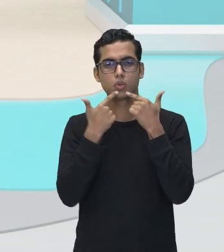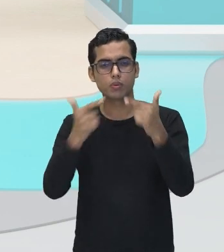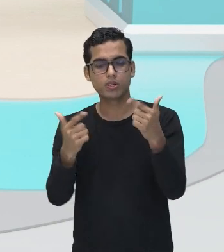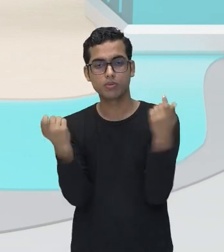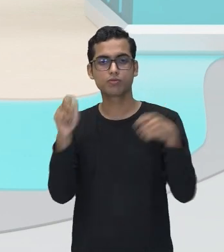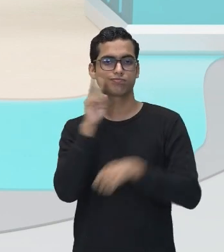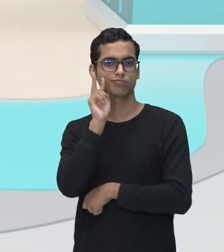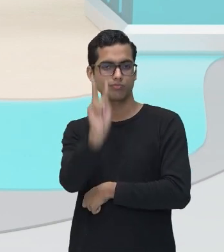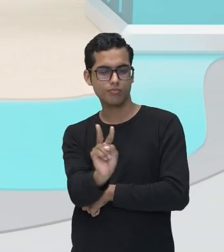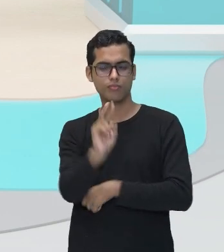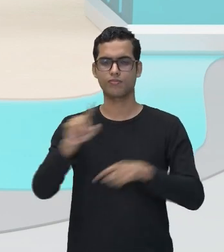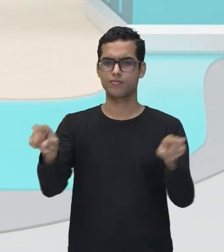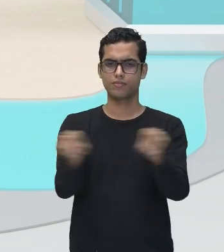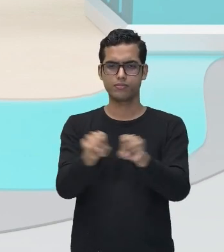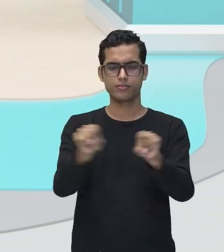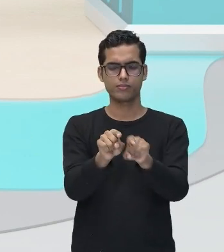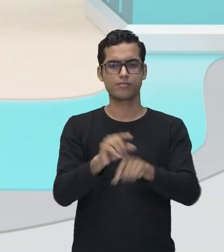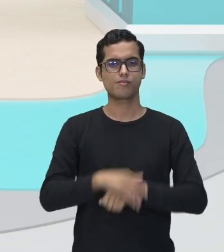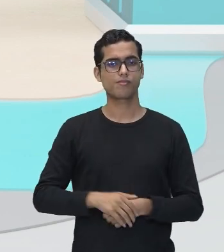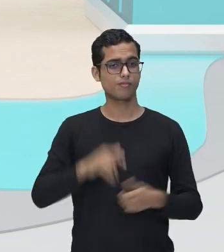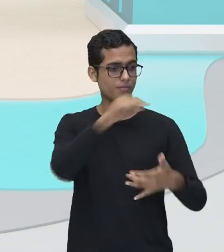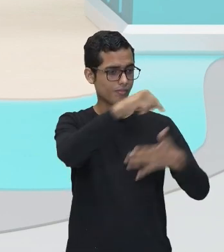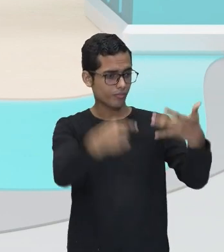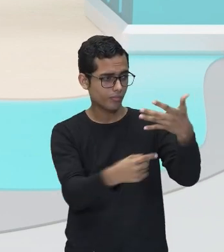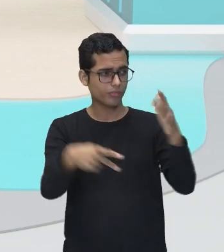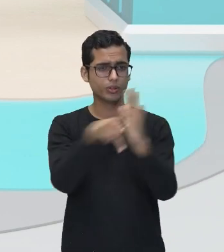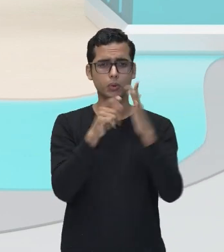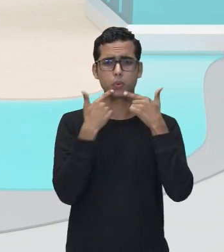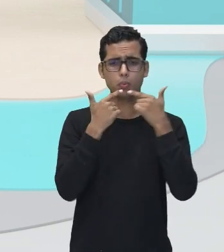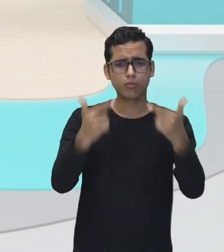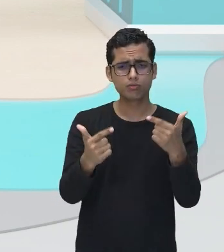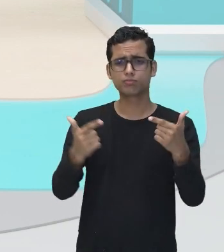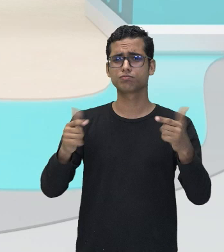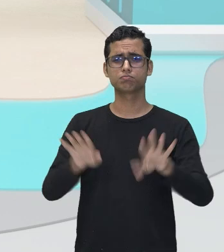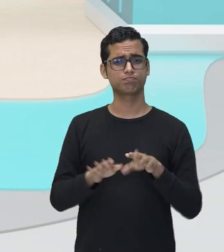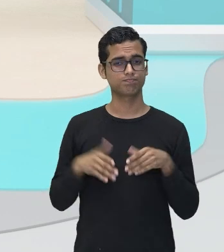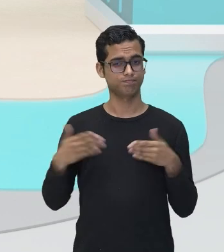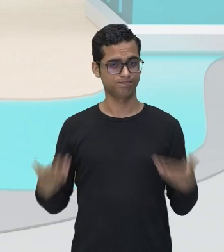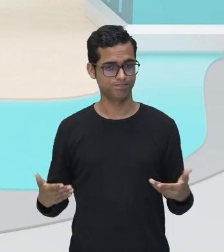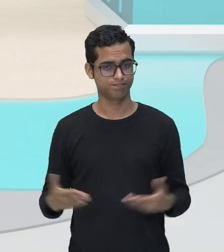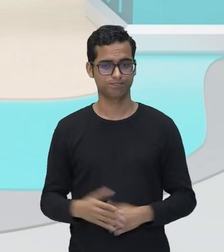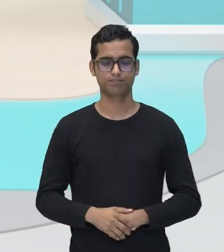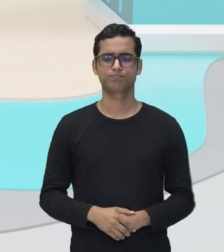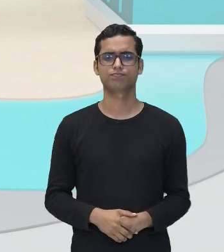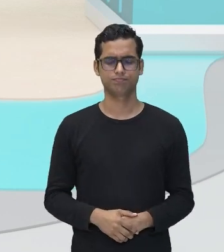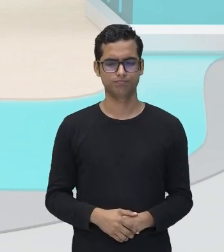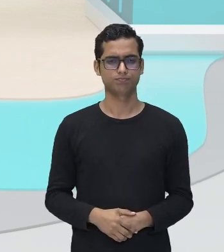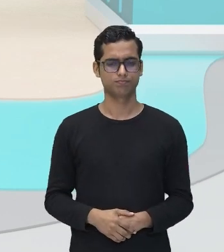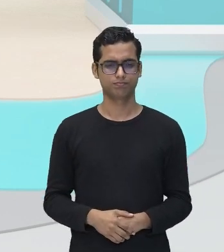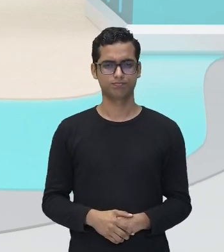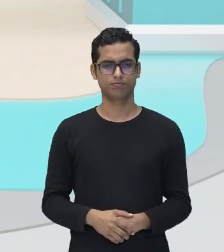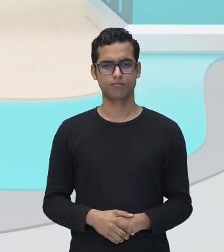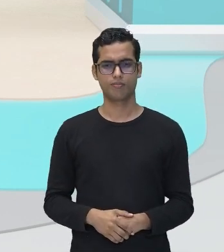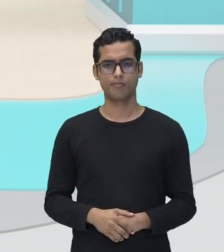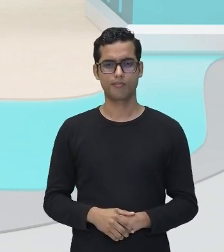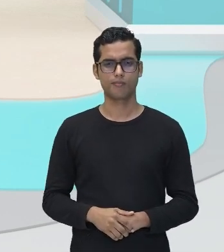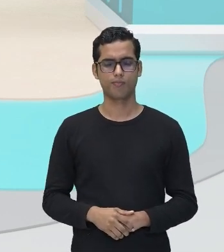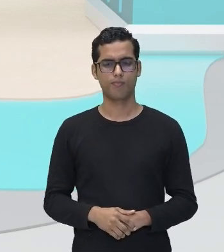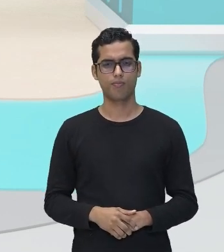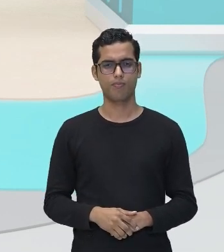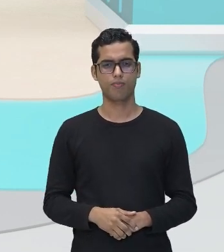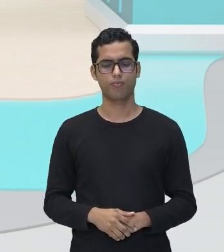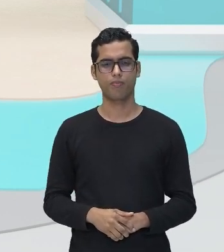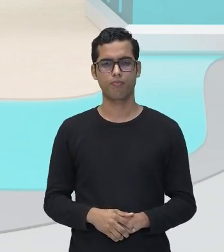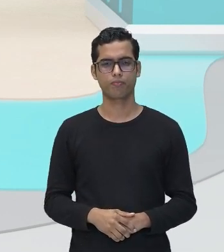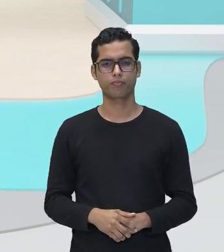os elementos da linguagem visual, certo? Então, os elementos da